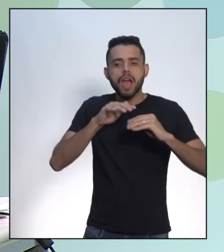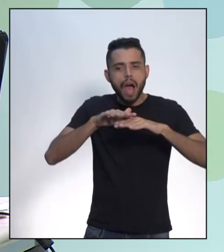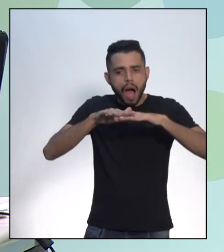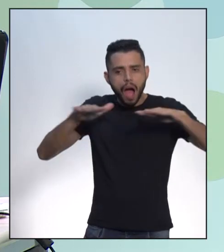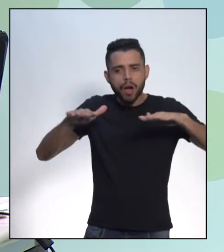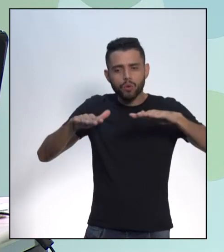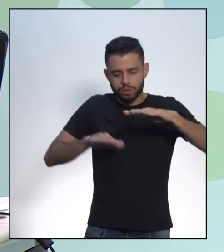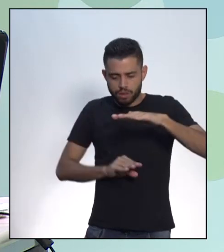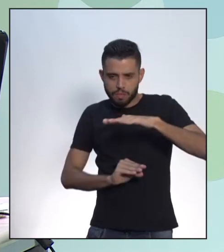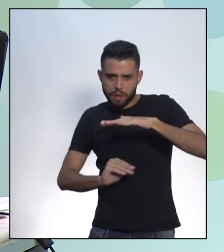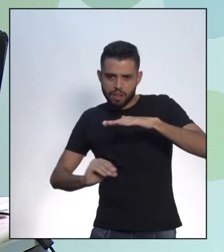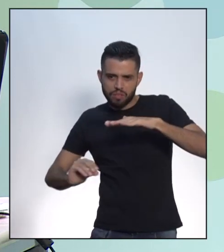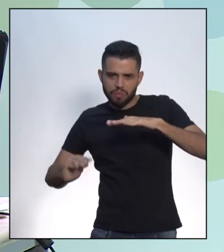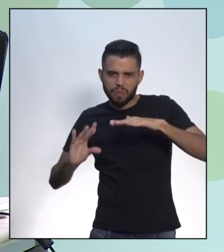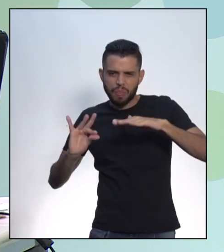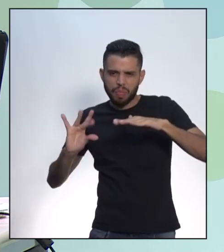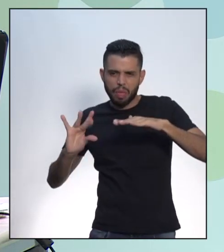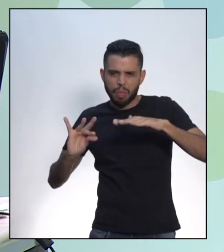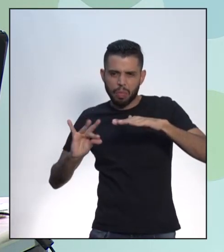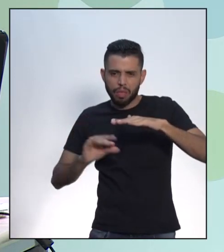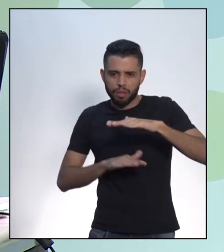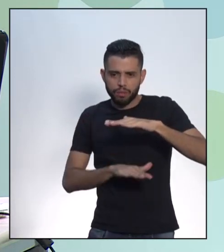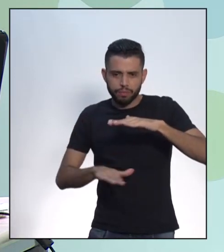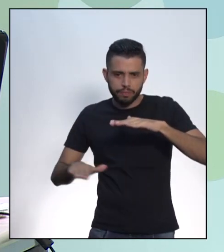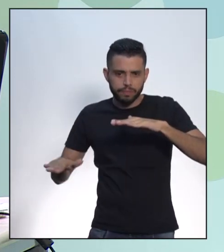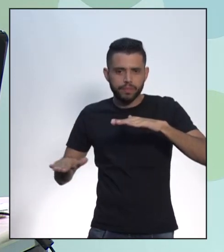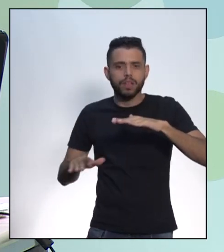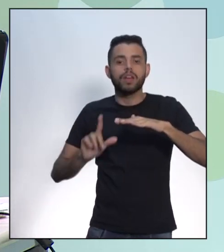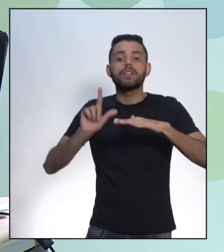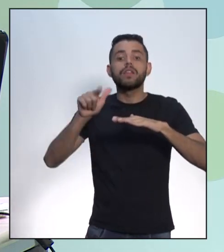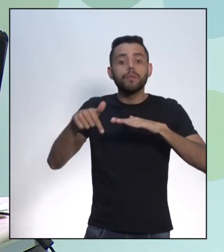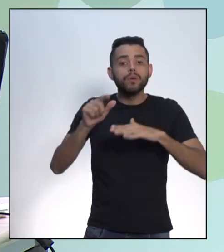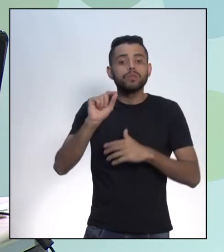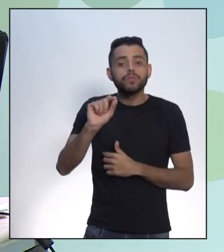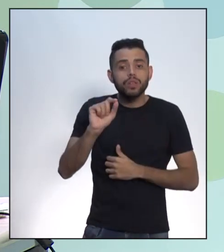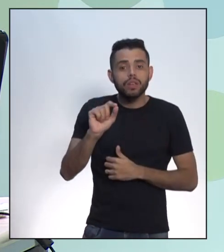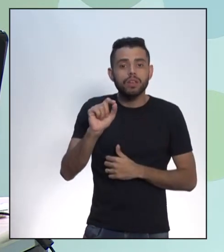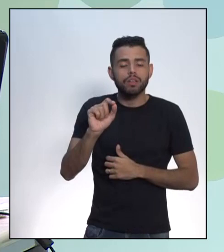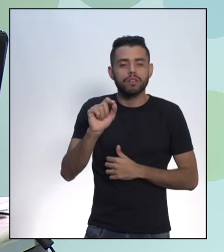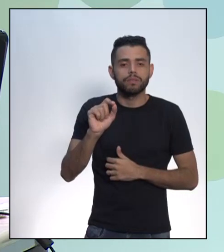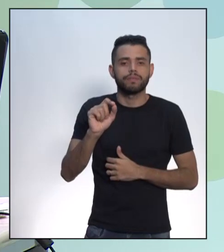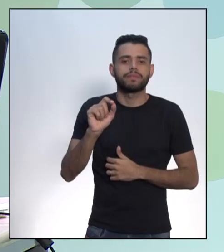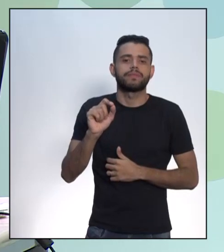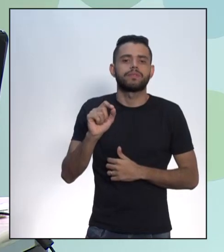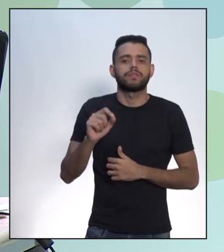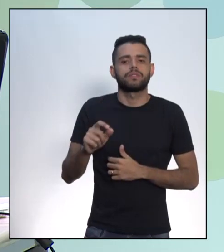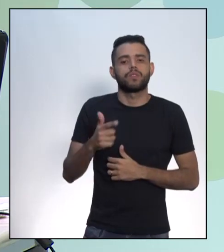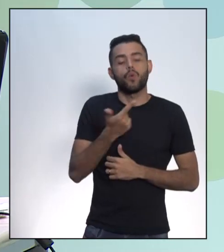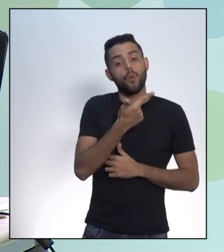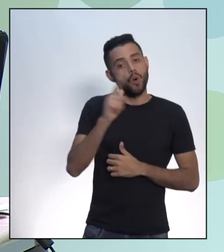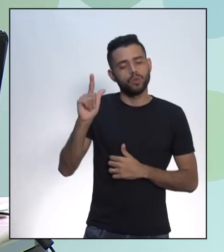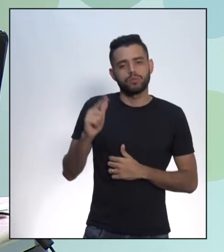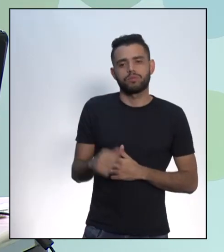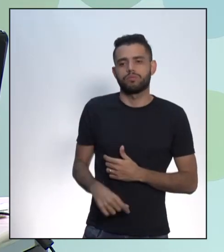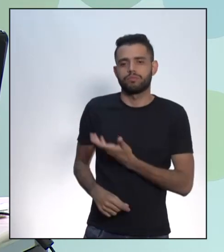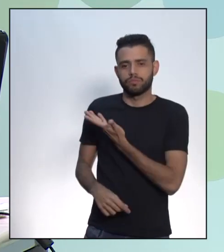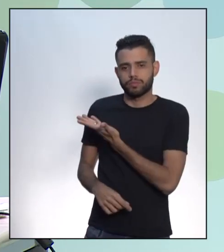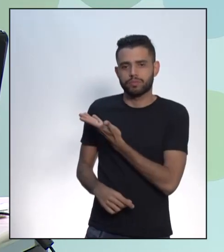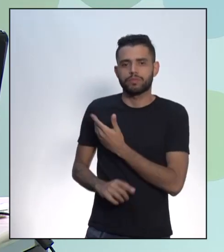tanque. E depois desse sistema, ele vai passar por uma decantação, né? E